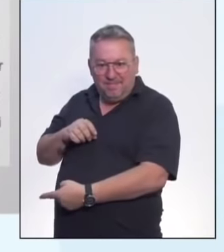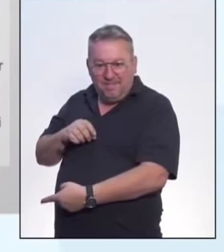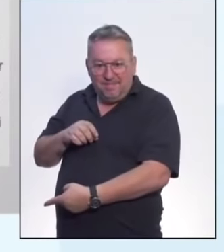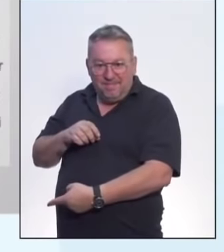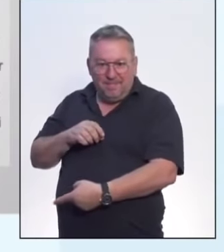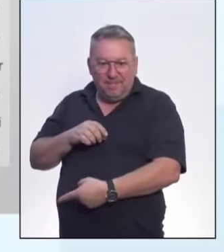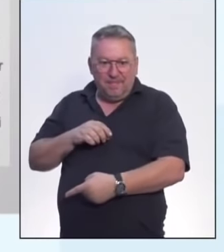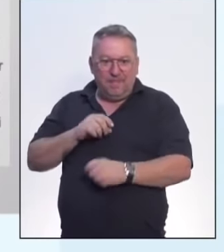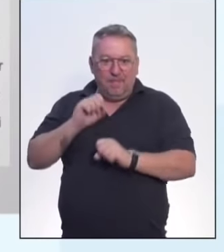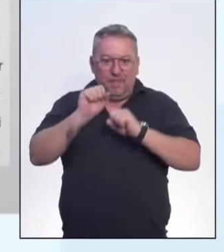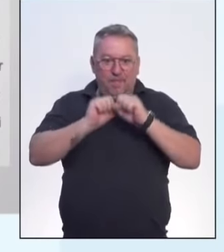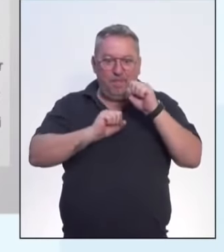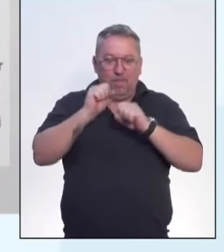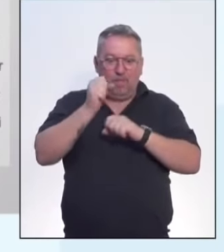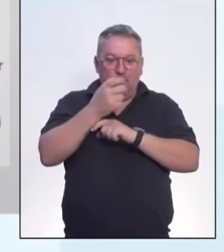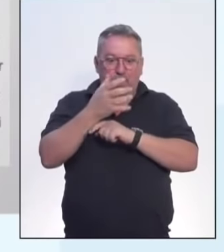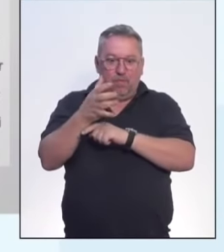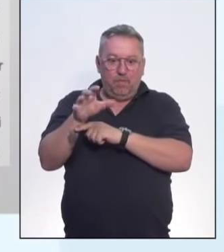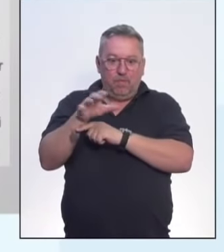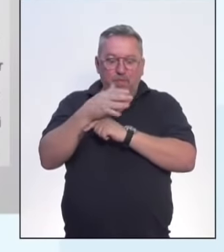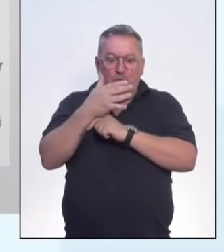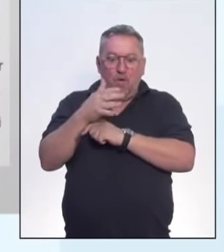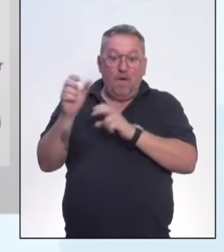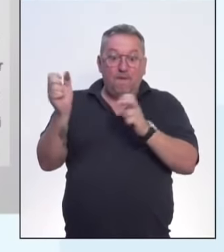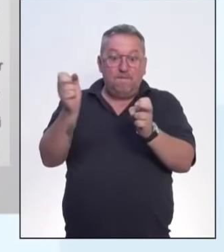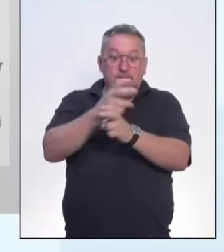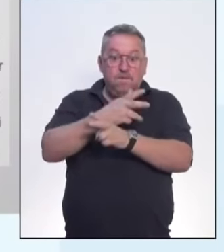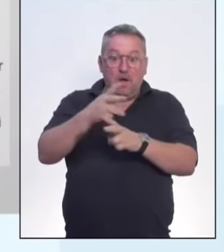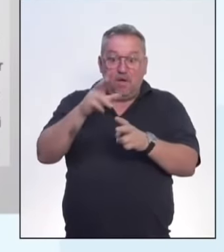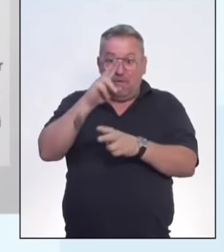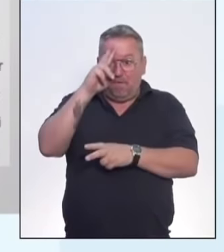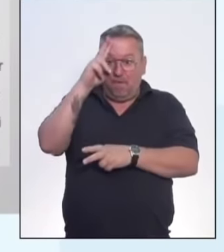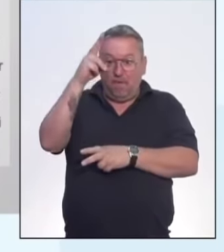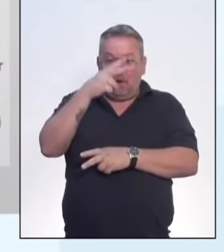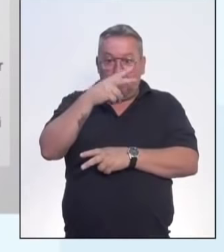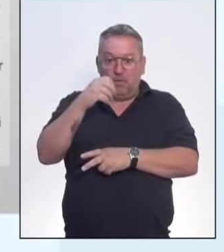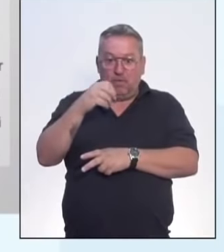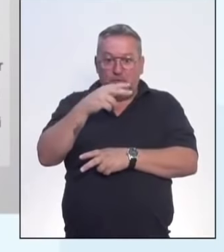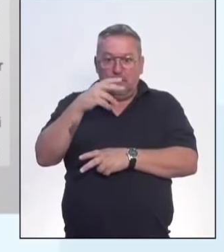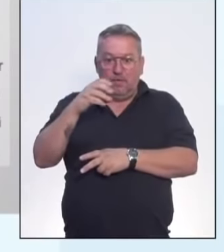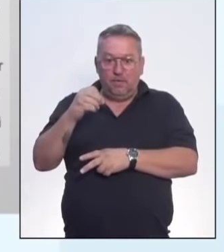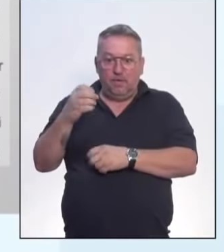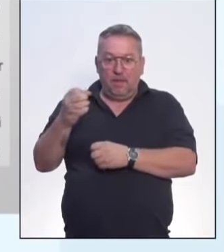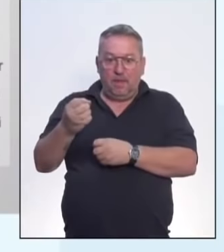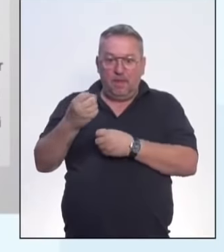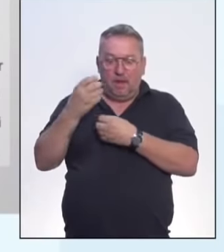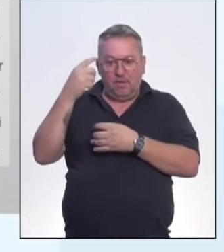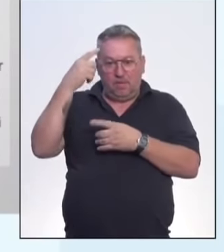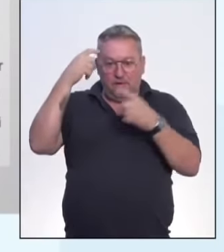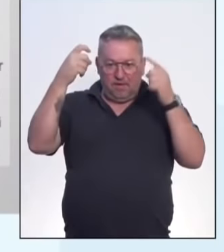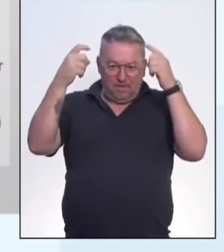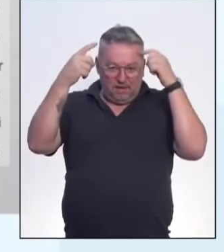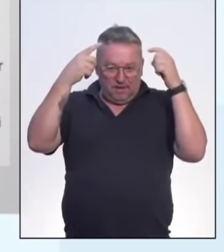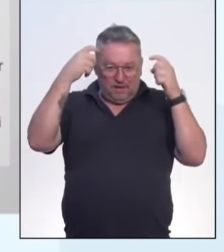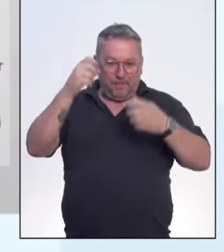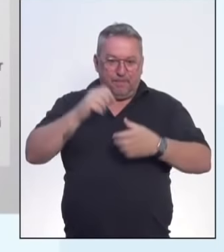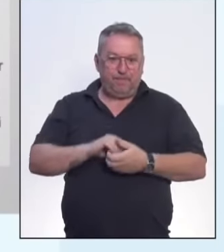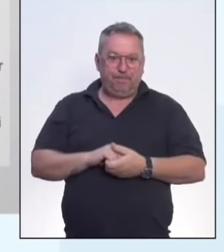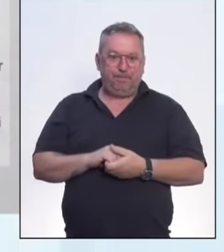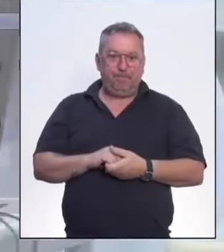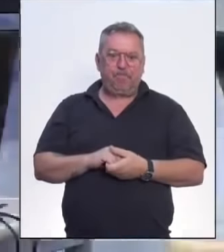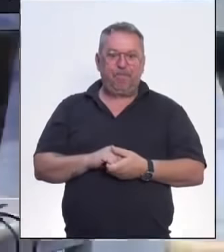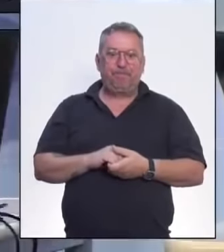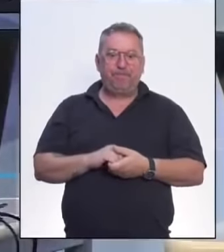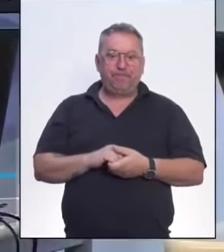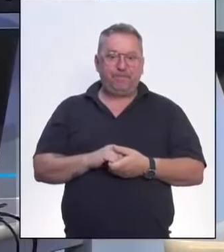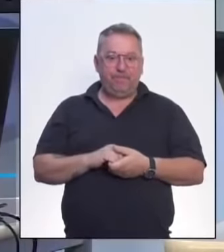Fonte, Indústria de Ventiladores Vento Forte 2020, dados fictícios. Oh, certo. Então, essa foi